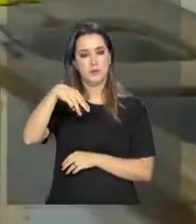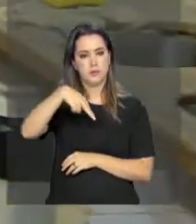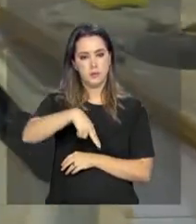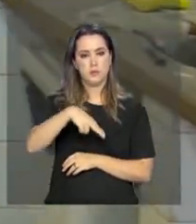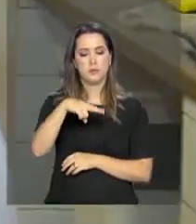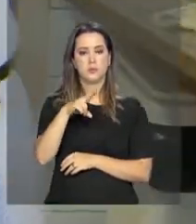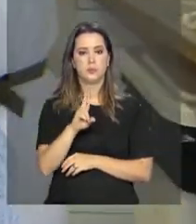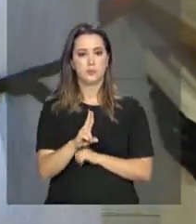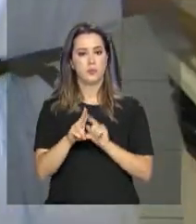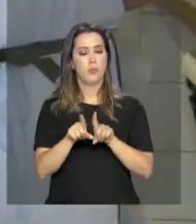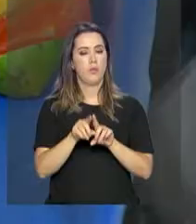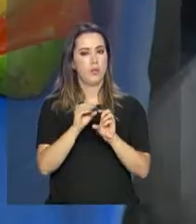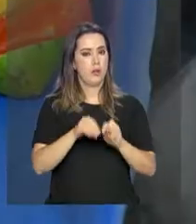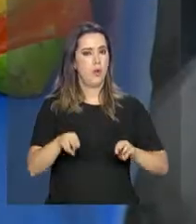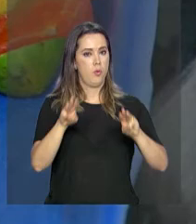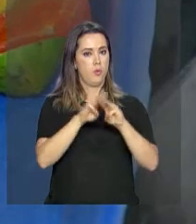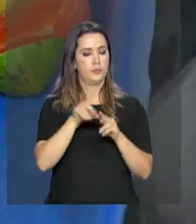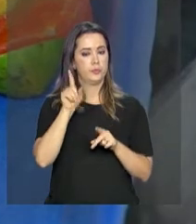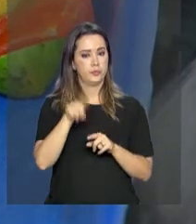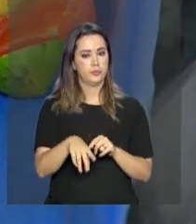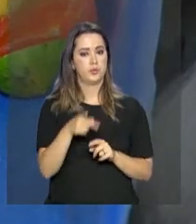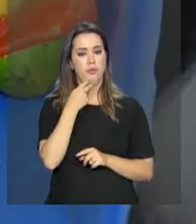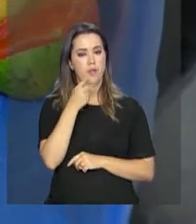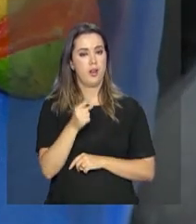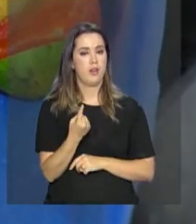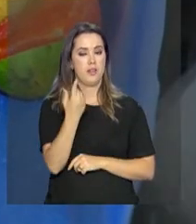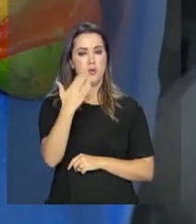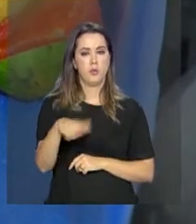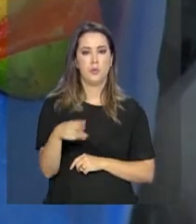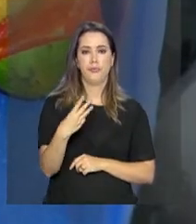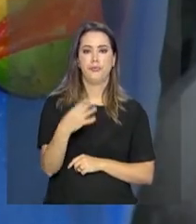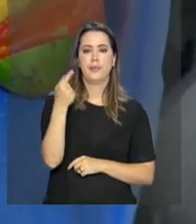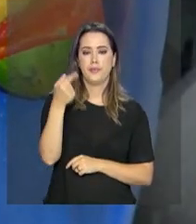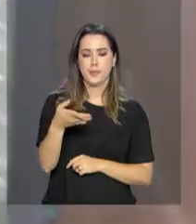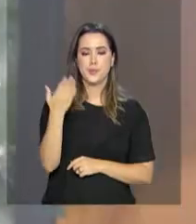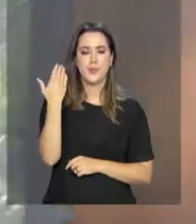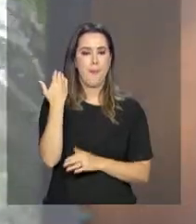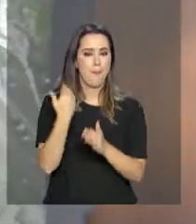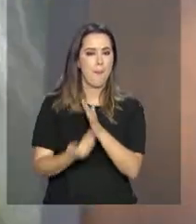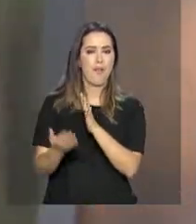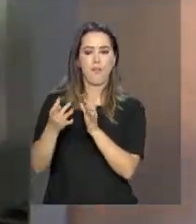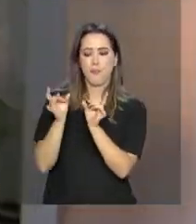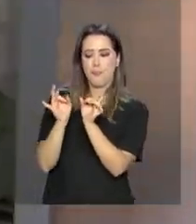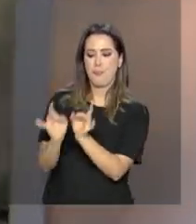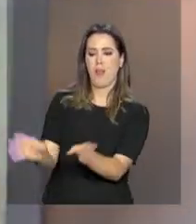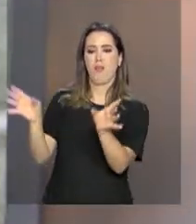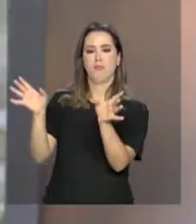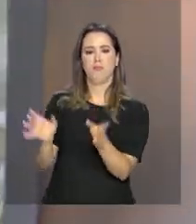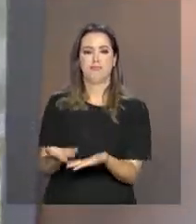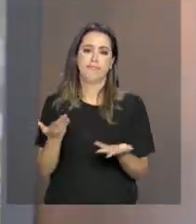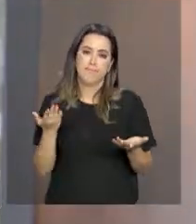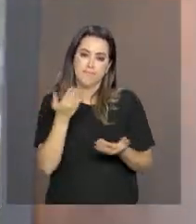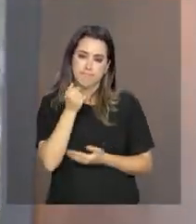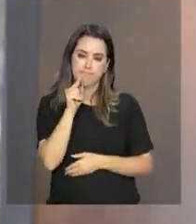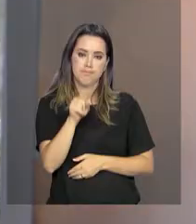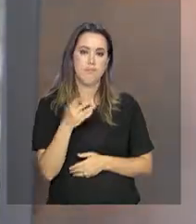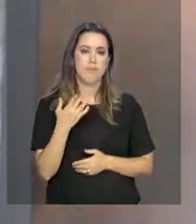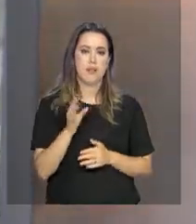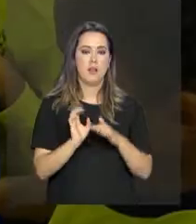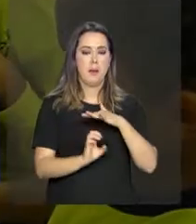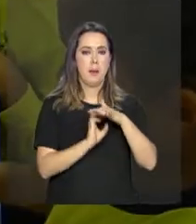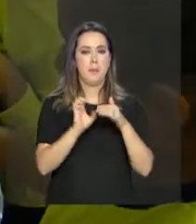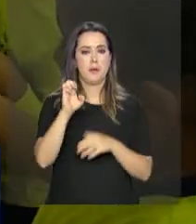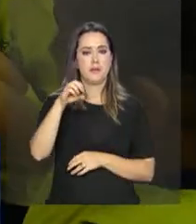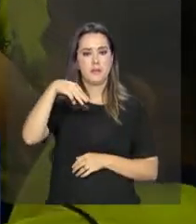de todo o alimento produzido no mundo é desperdiçado ou descartado. A Embrapa é uma das instituições que participa